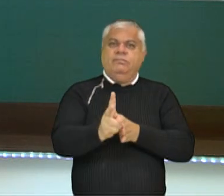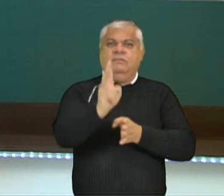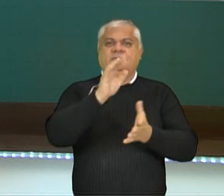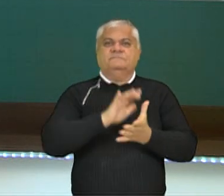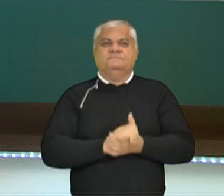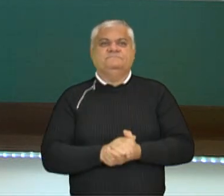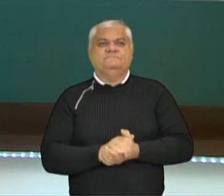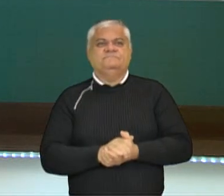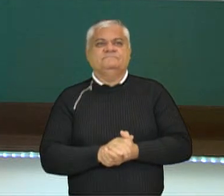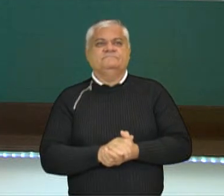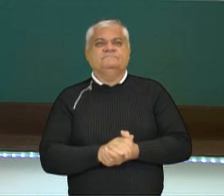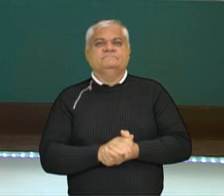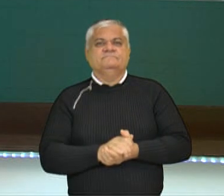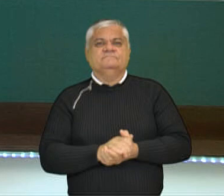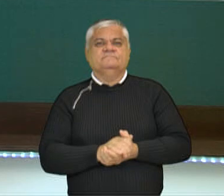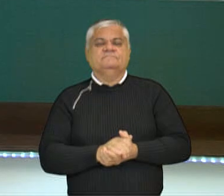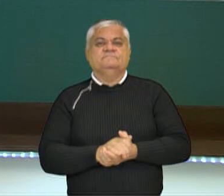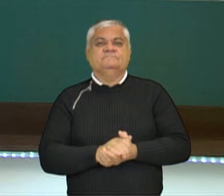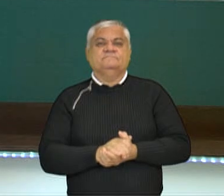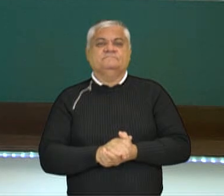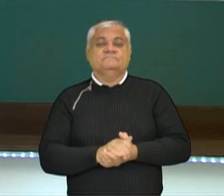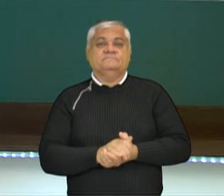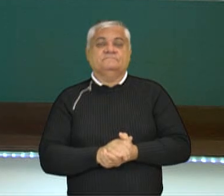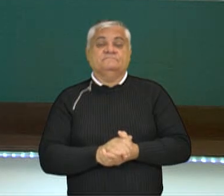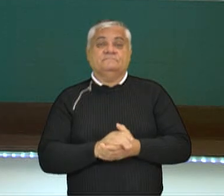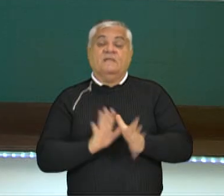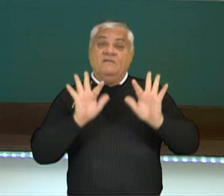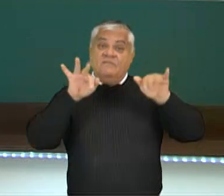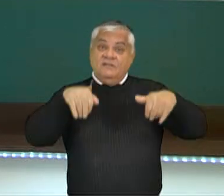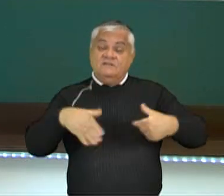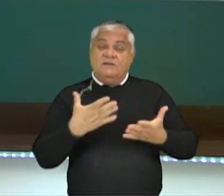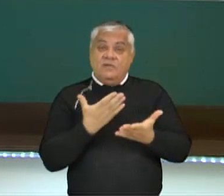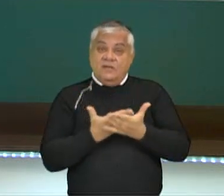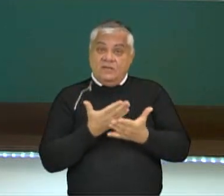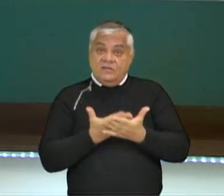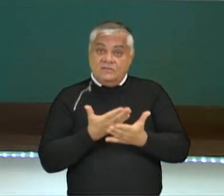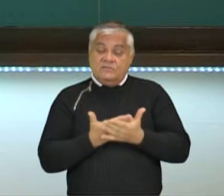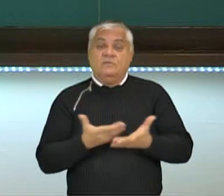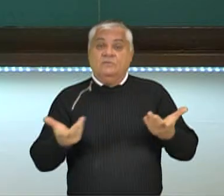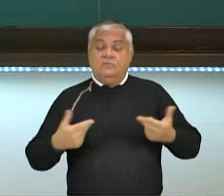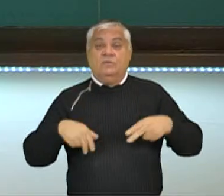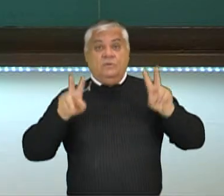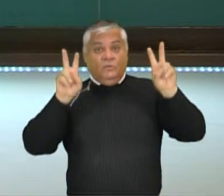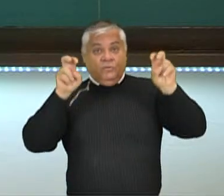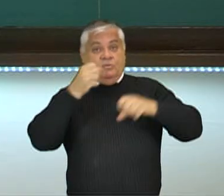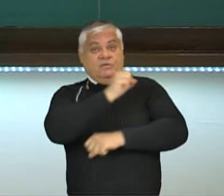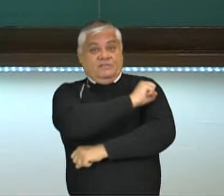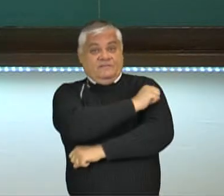ok? Muito bem, então aqui nós encerramos a aula então com o